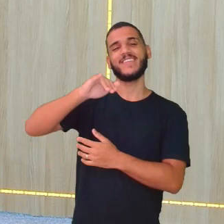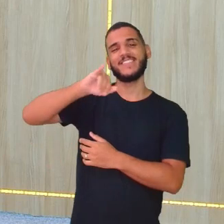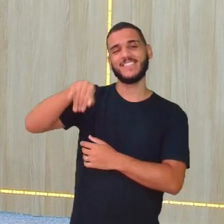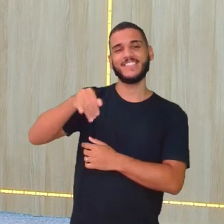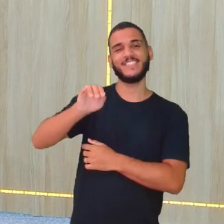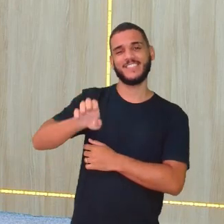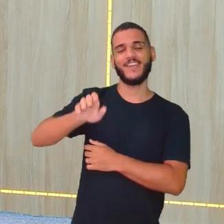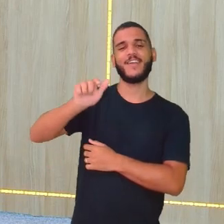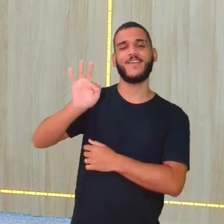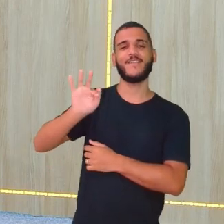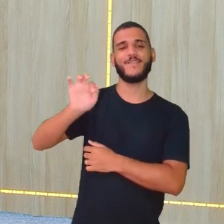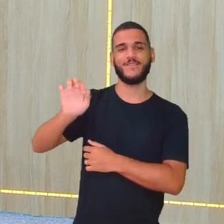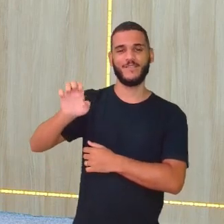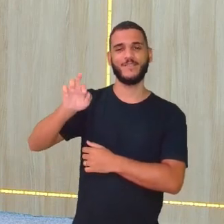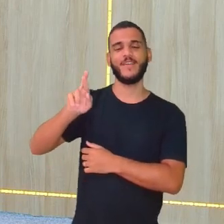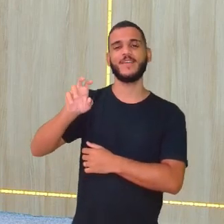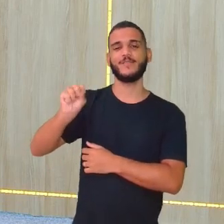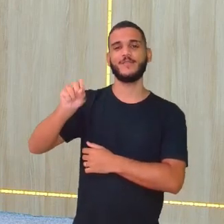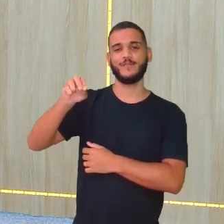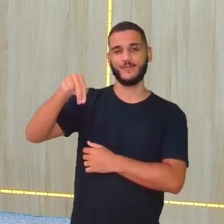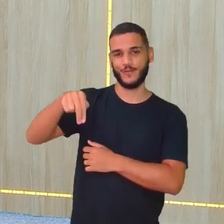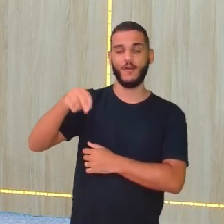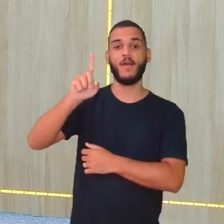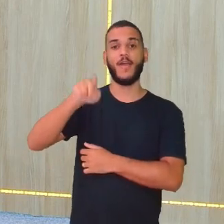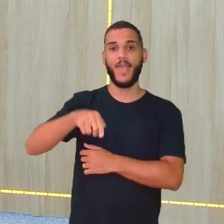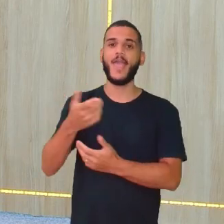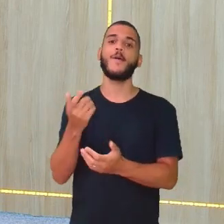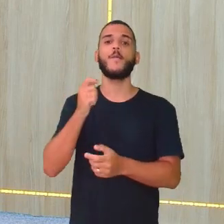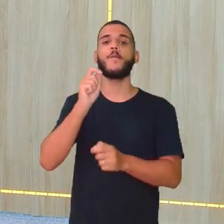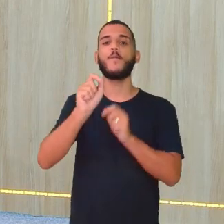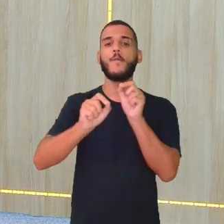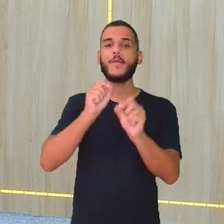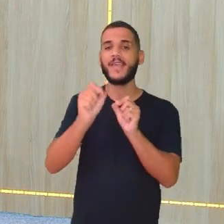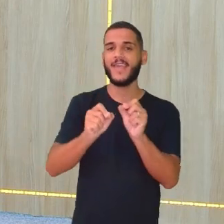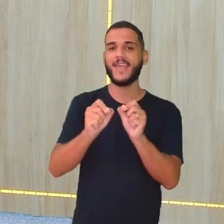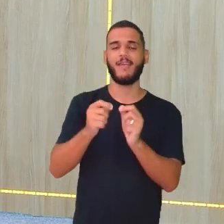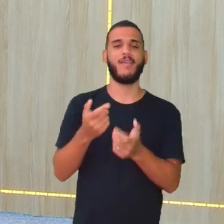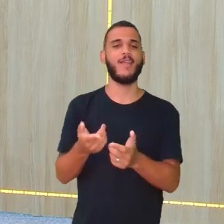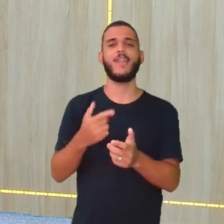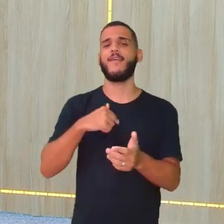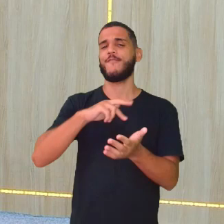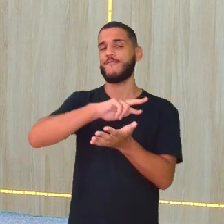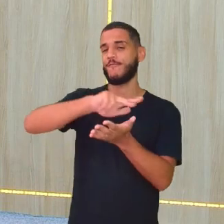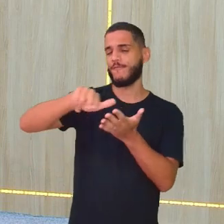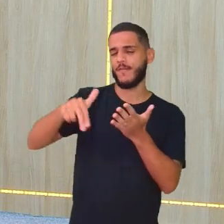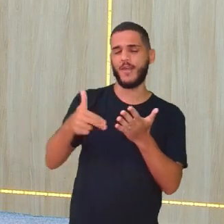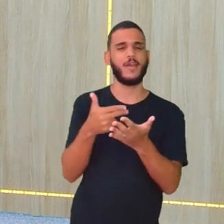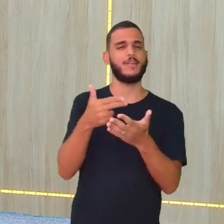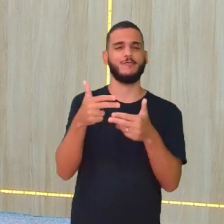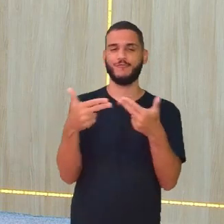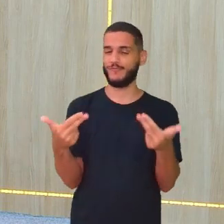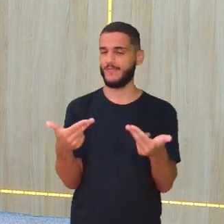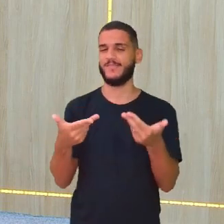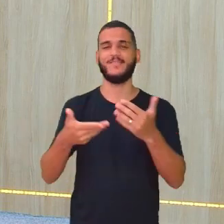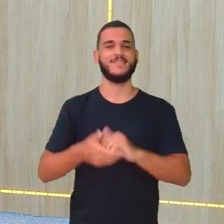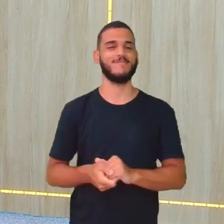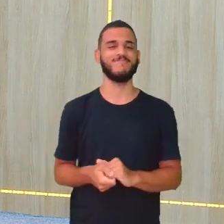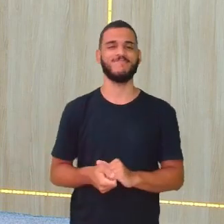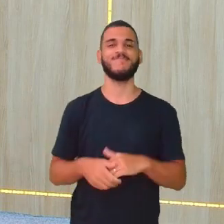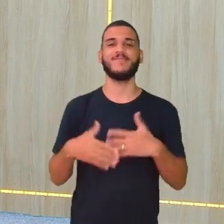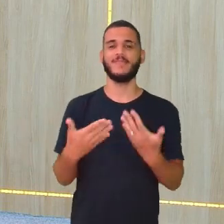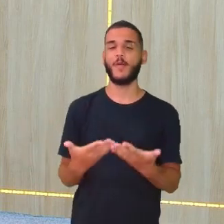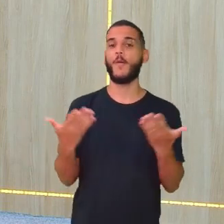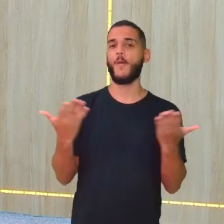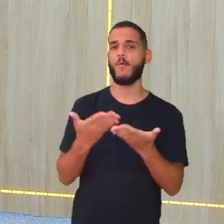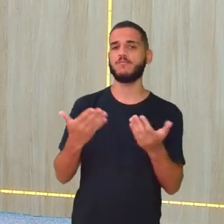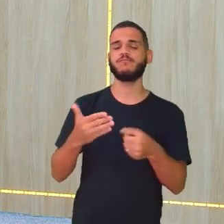é jornalista, pesquisador, cineasta e podcaster também, não é isso, Jefferson? Hoje a gente